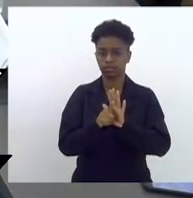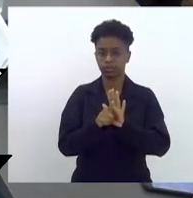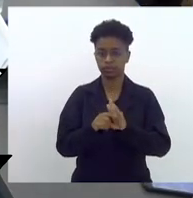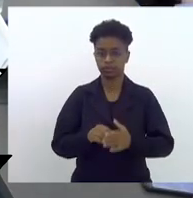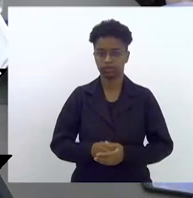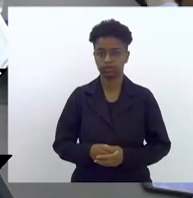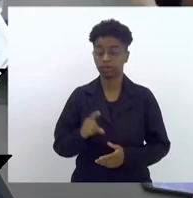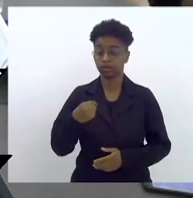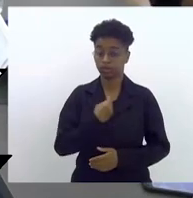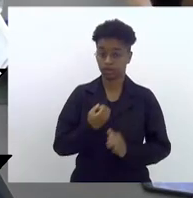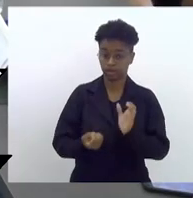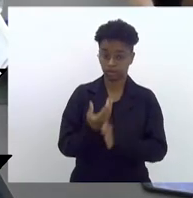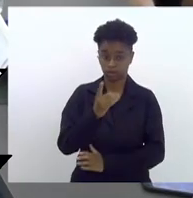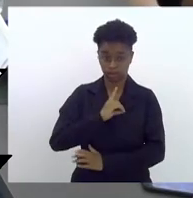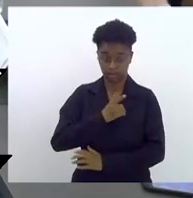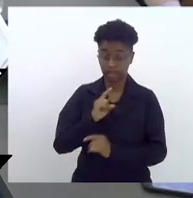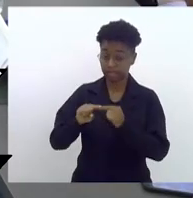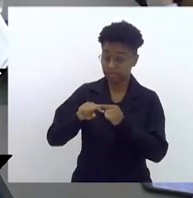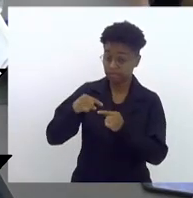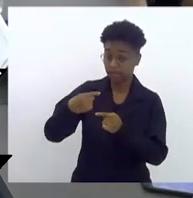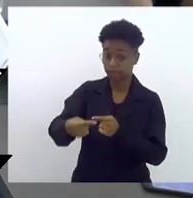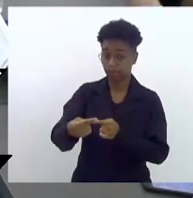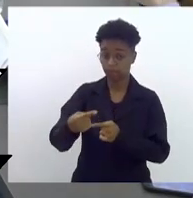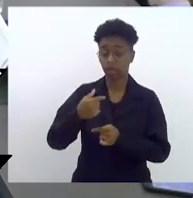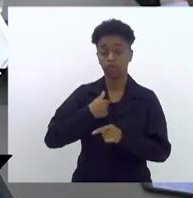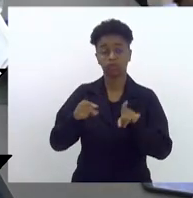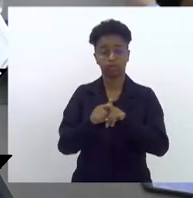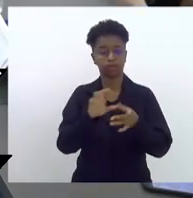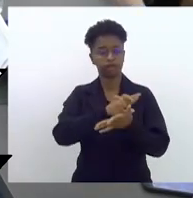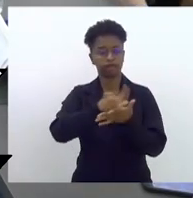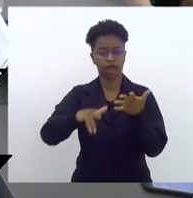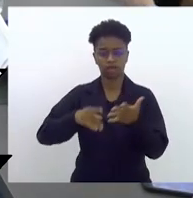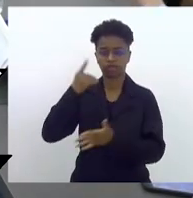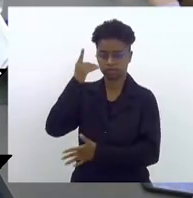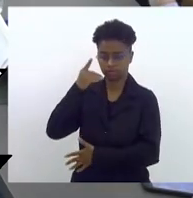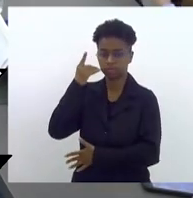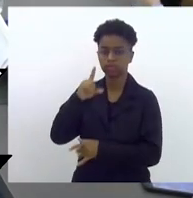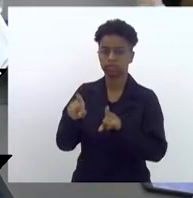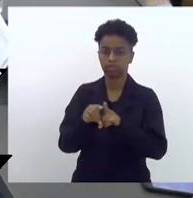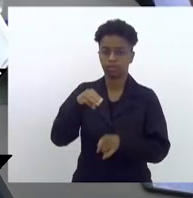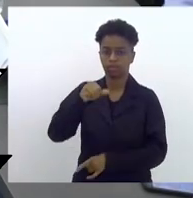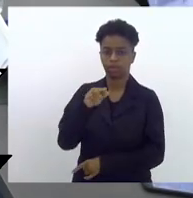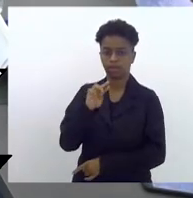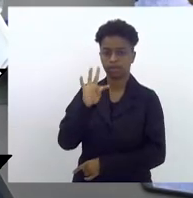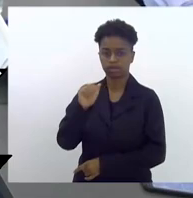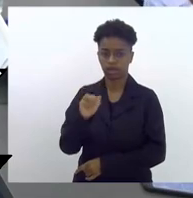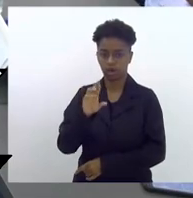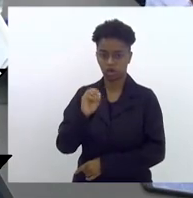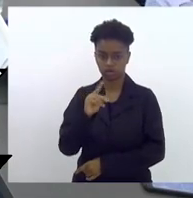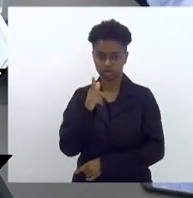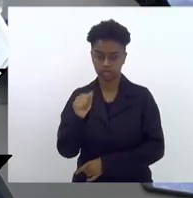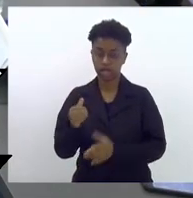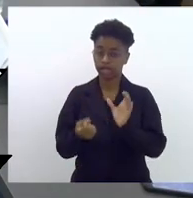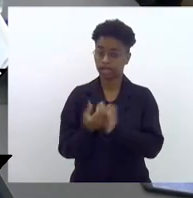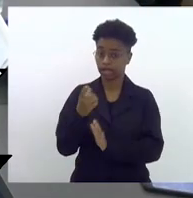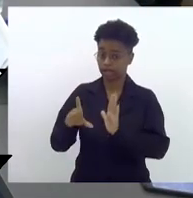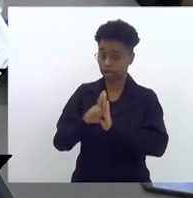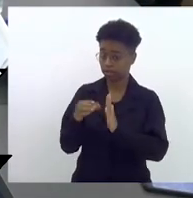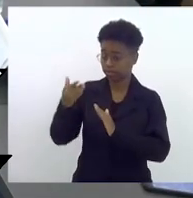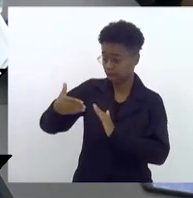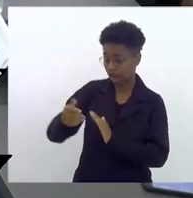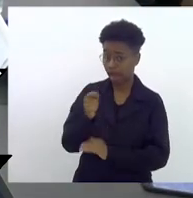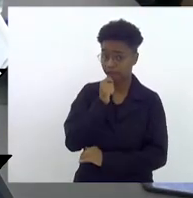delegacia posteriormente eu e vários deputados inclusive deputada Marta Rocha fizemos uma lei que está em vigor